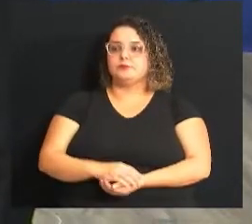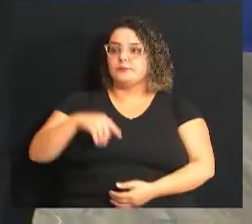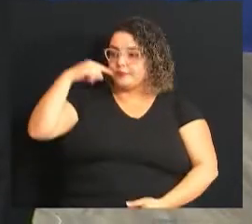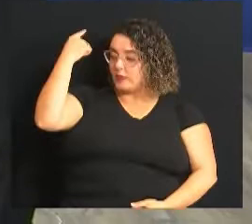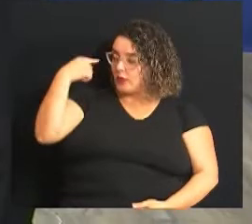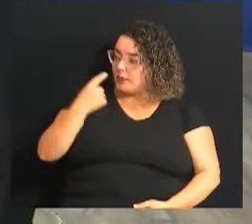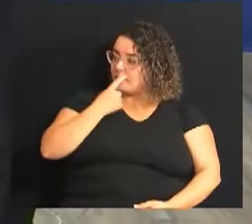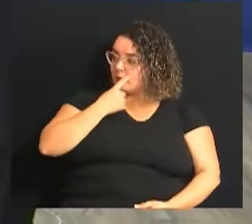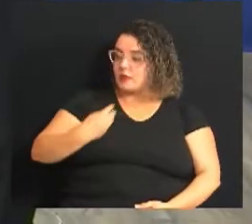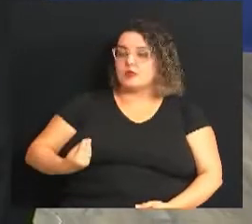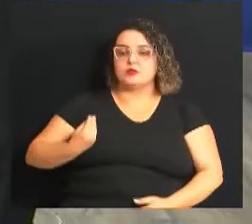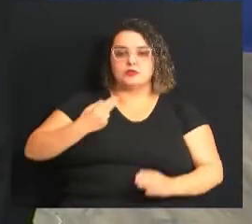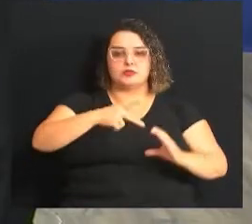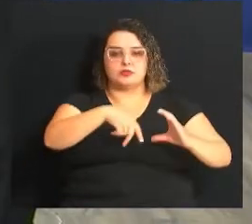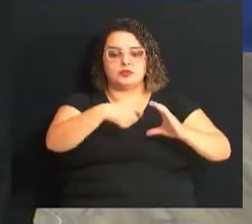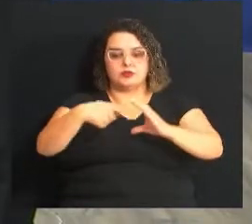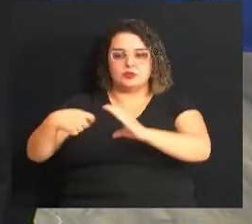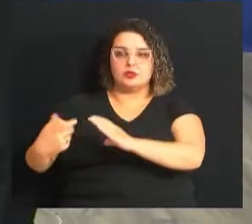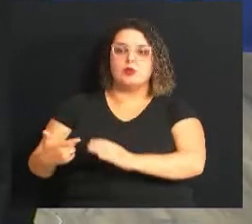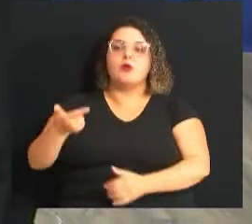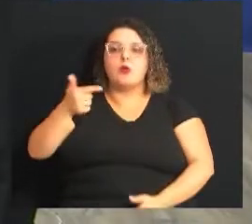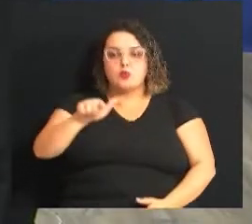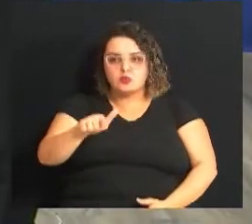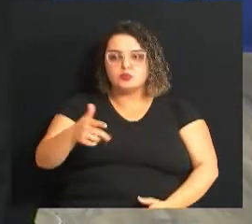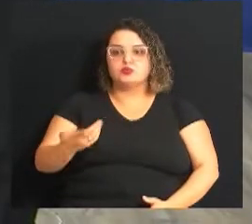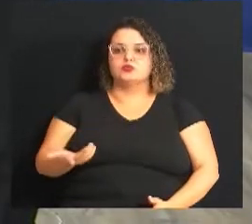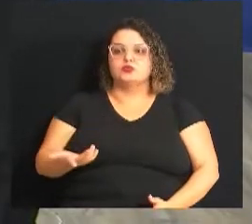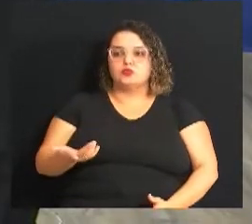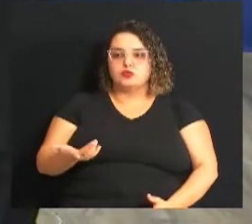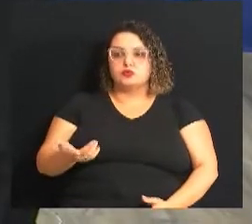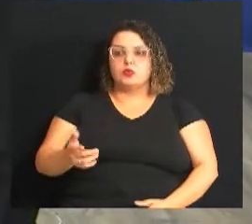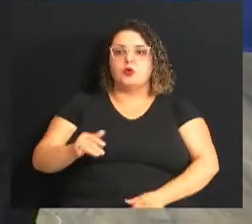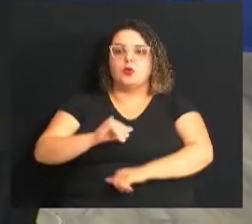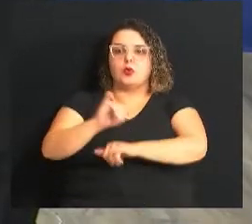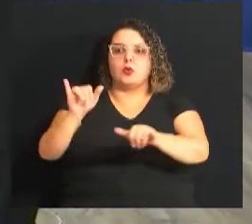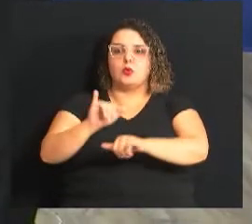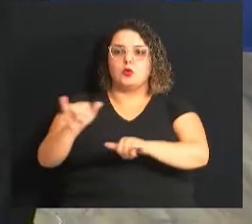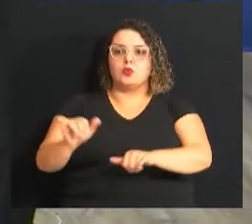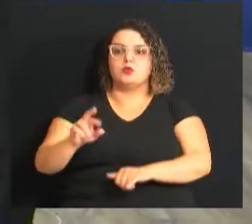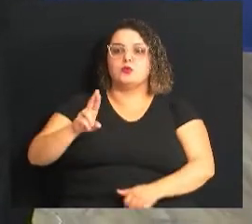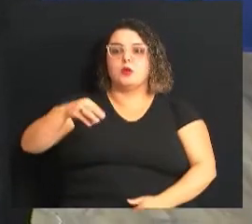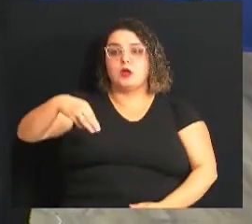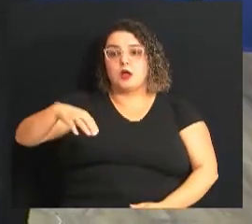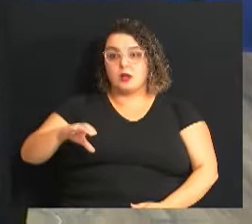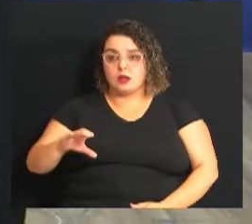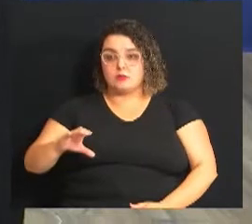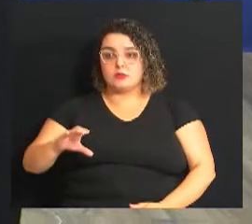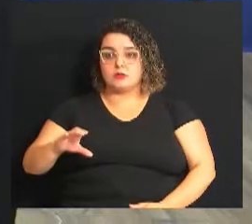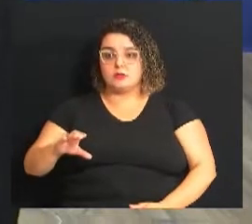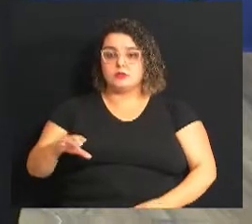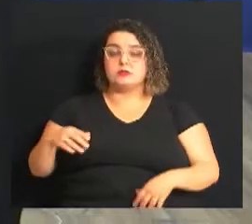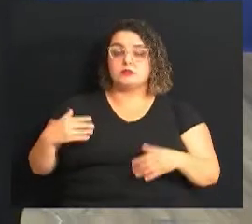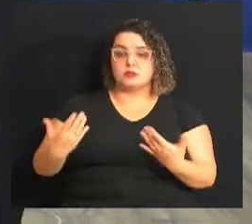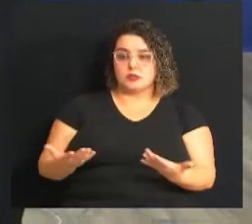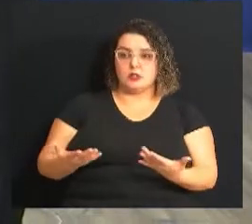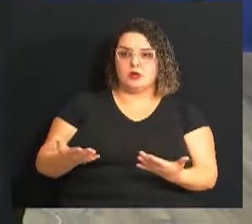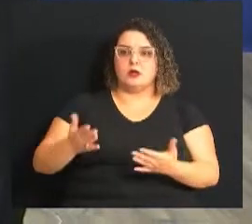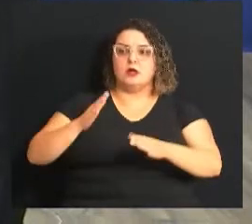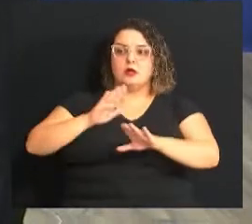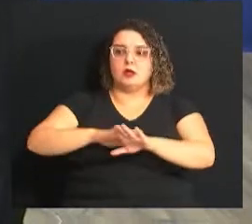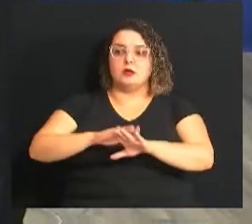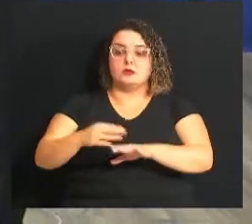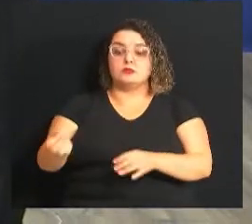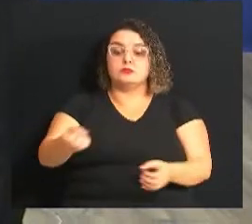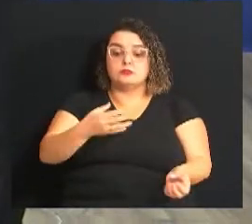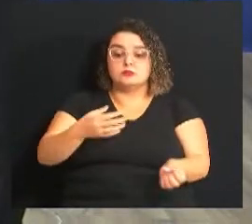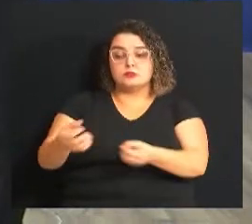está aqui nos nossos estúdios, a gente segue aqui com o nosso Câmara Notícia, com as notícias da Metrópole de Campinas e atualizando a questão